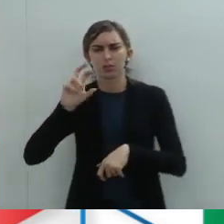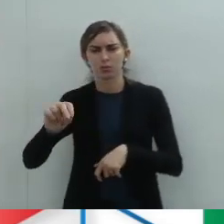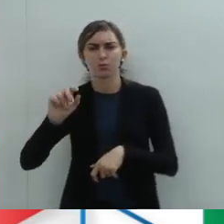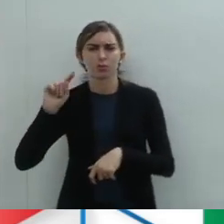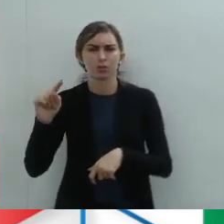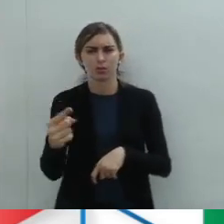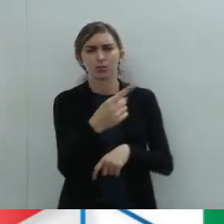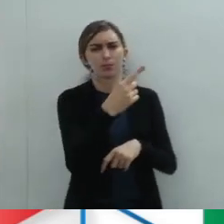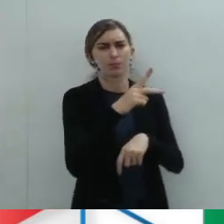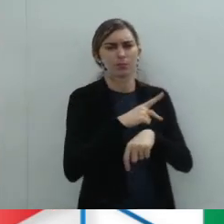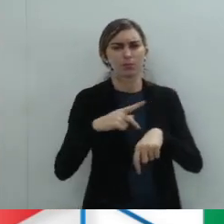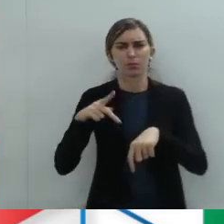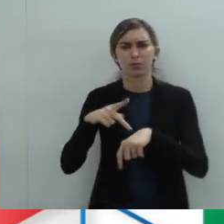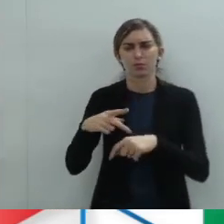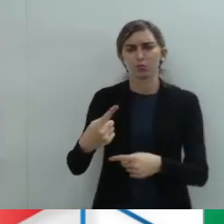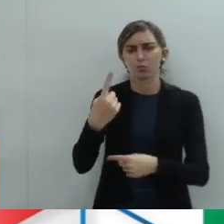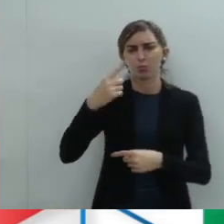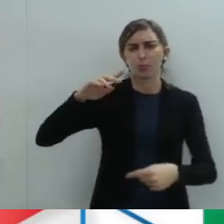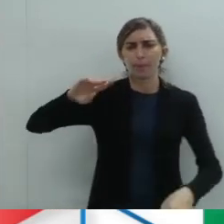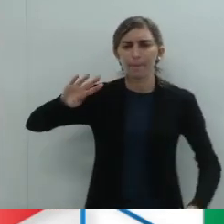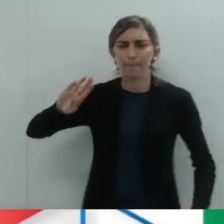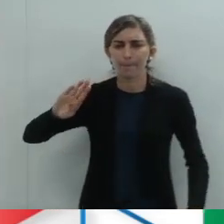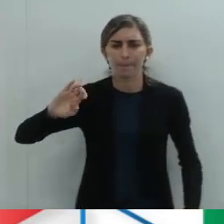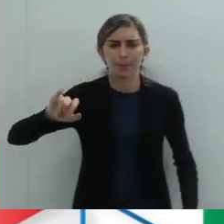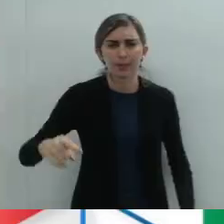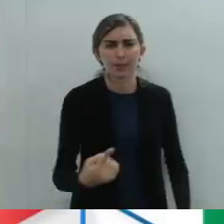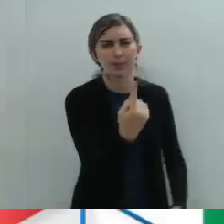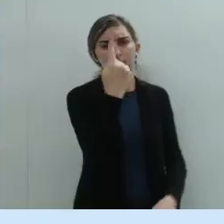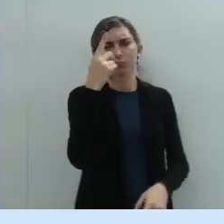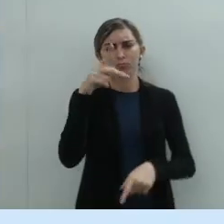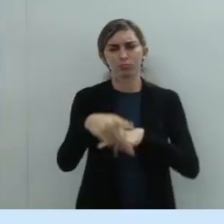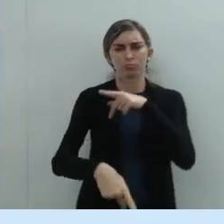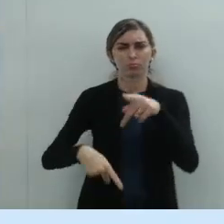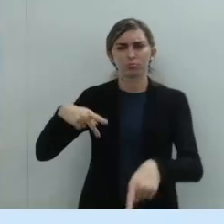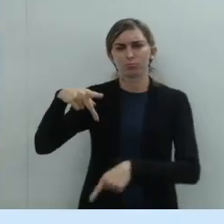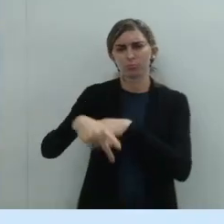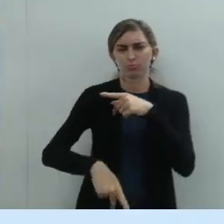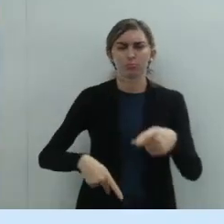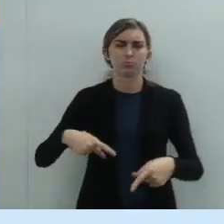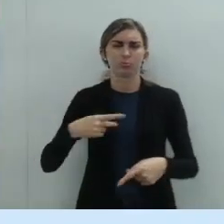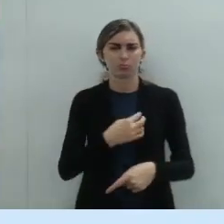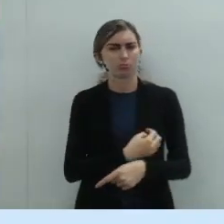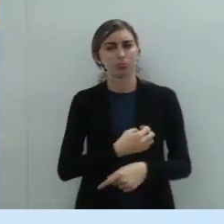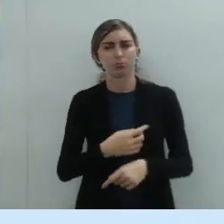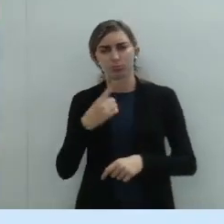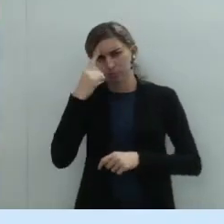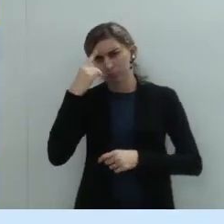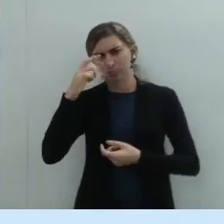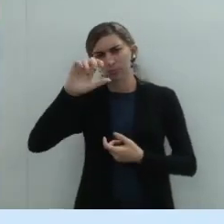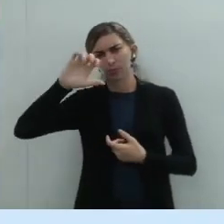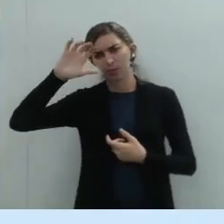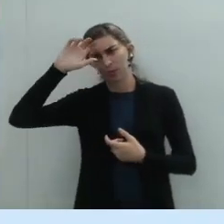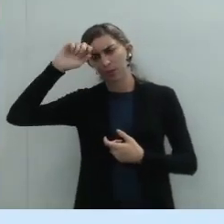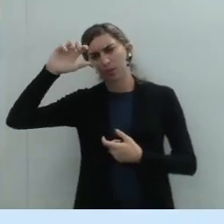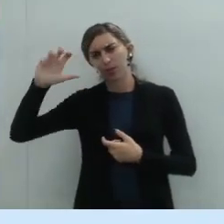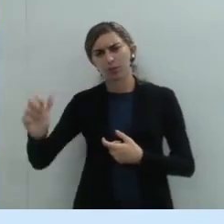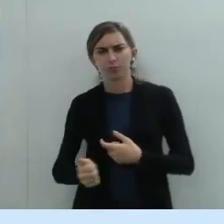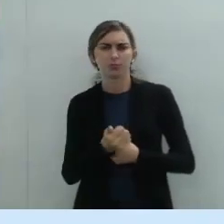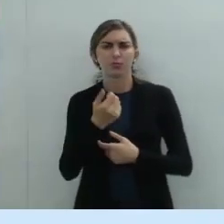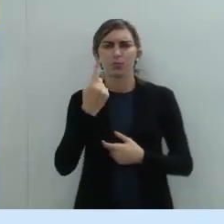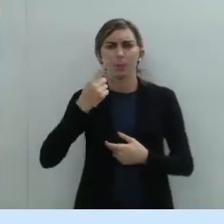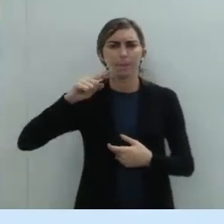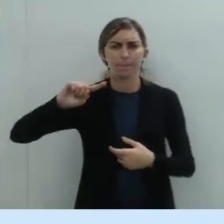50 países e 1 bilhão de habitantes. Né? Só para vocês terem ideia, a África tem 1